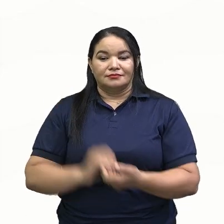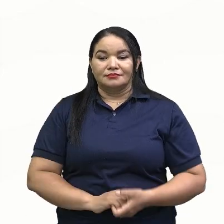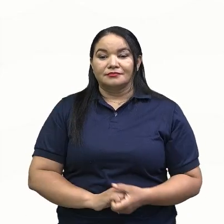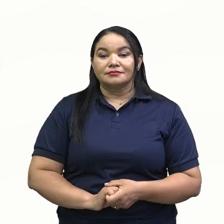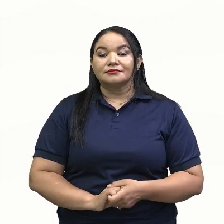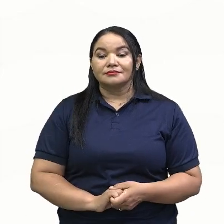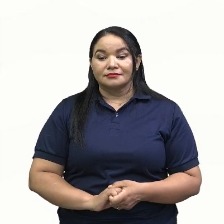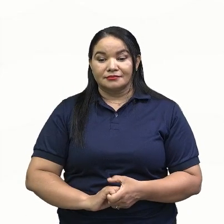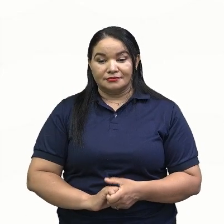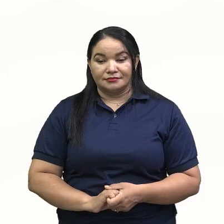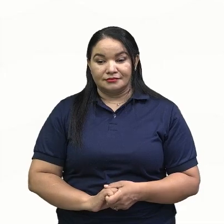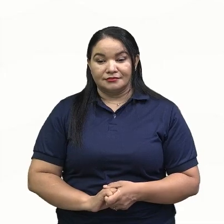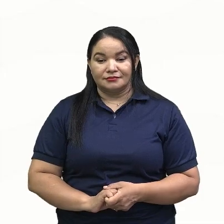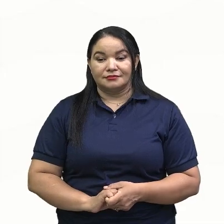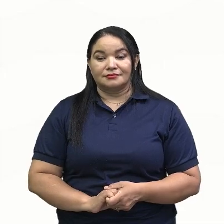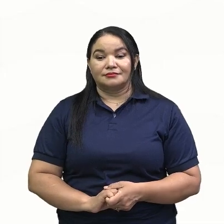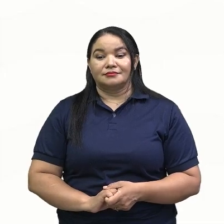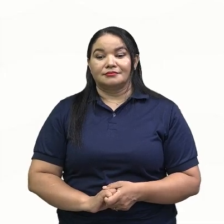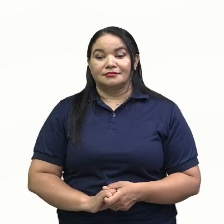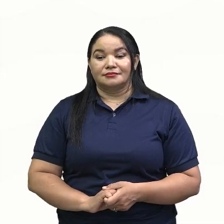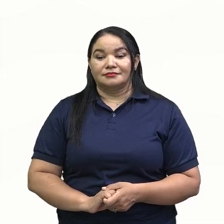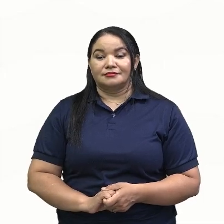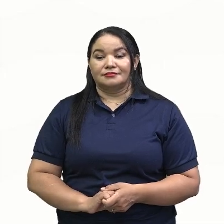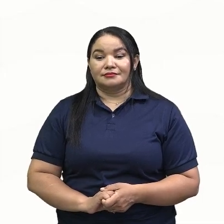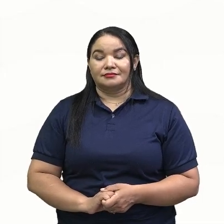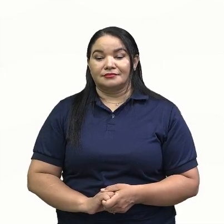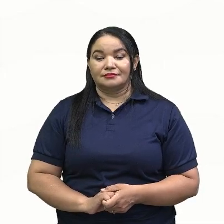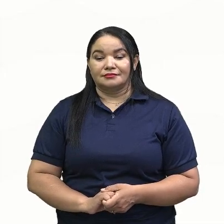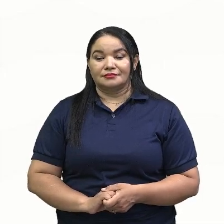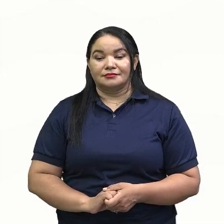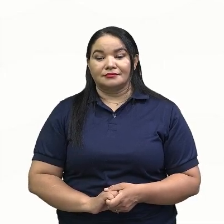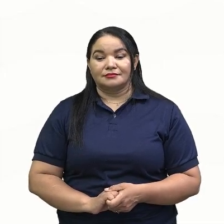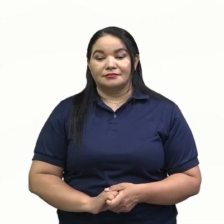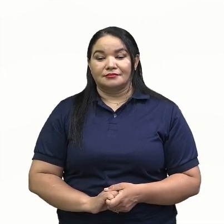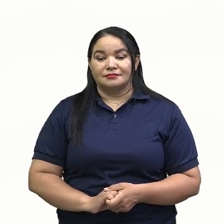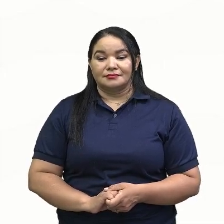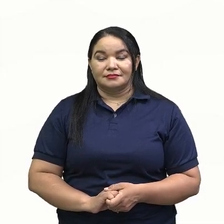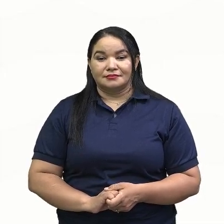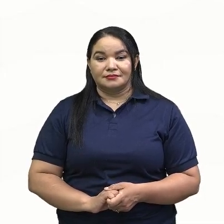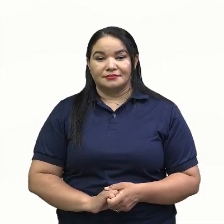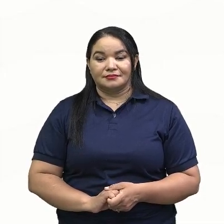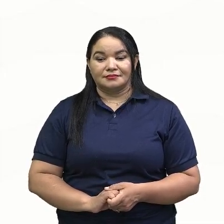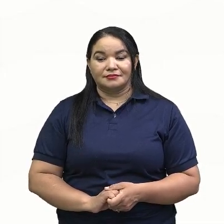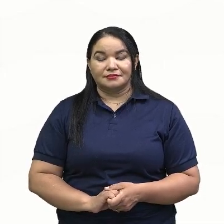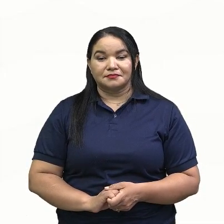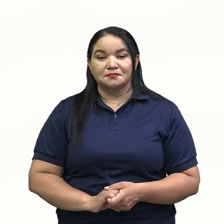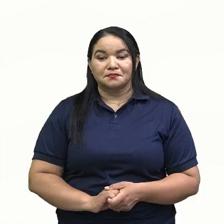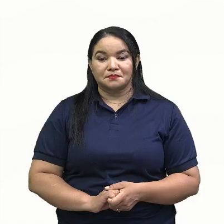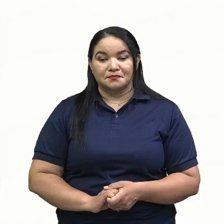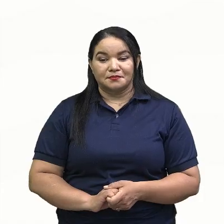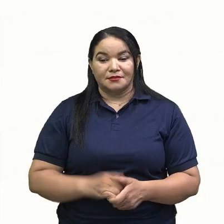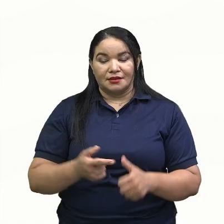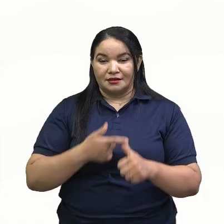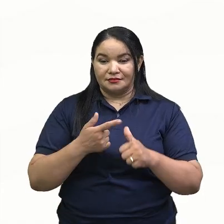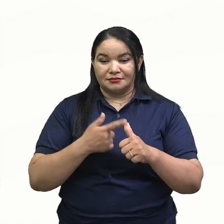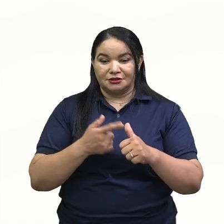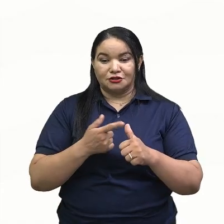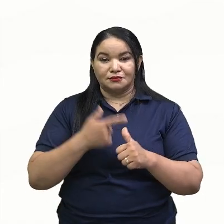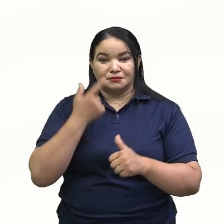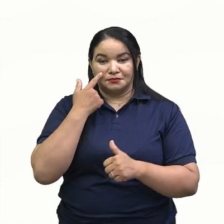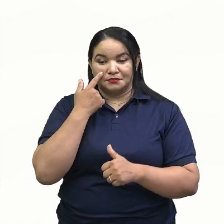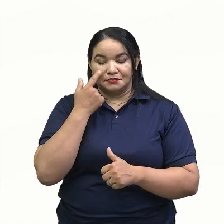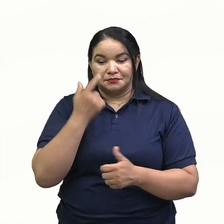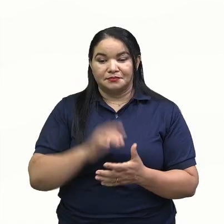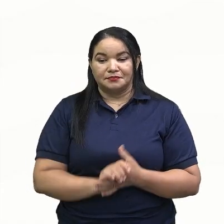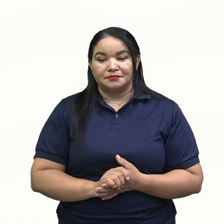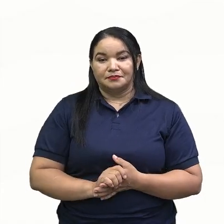os receptores elétricos. Aí o primeiro, nós temos aí as